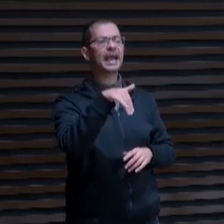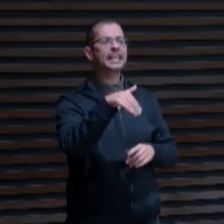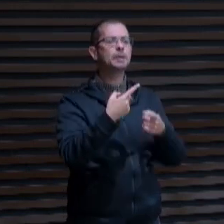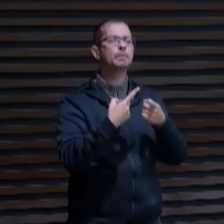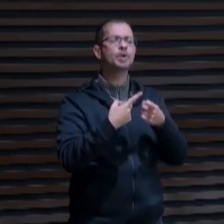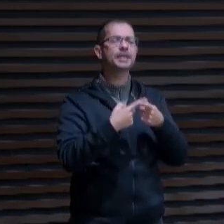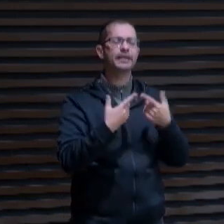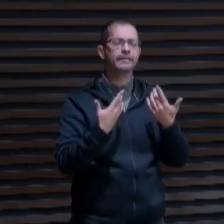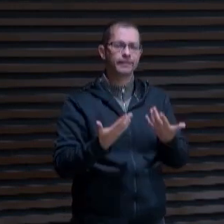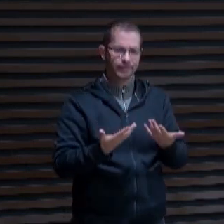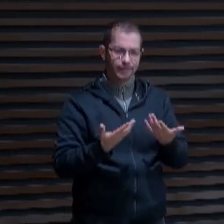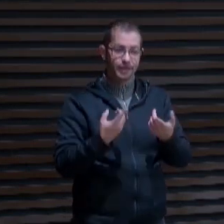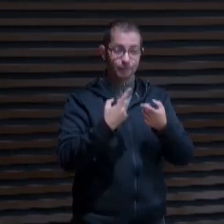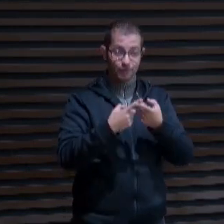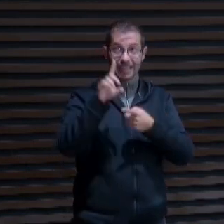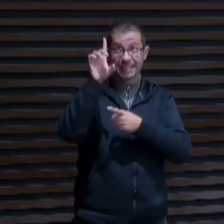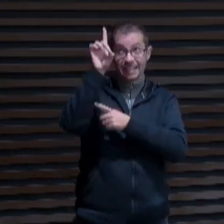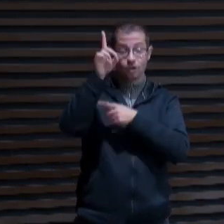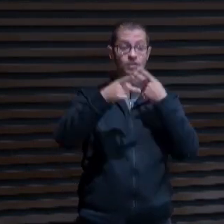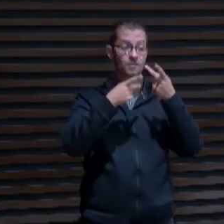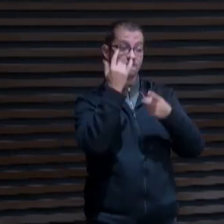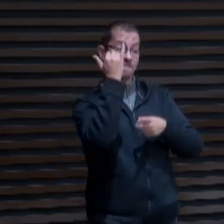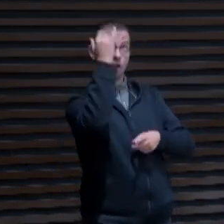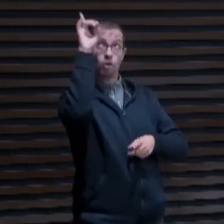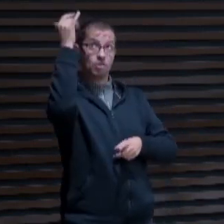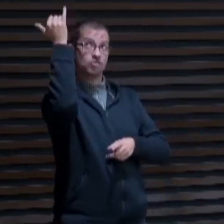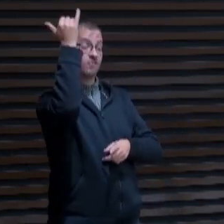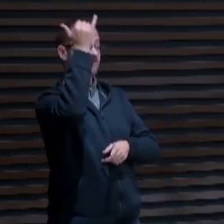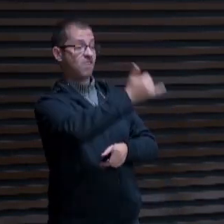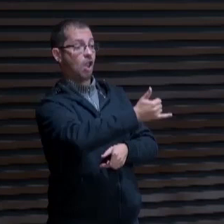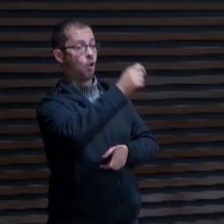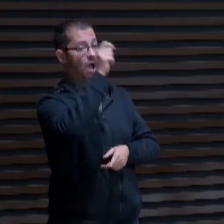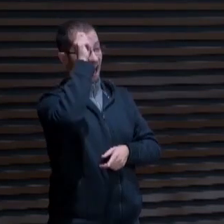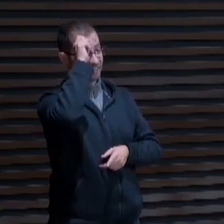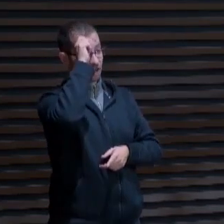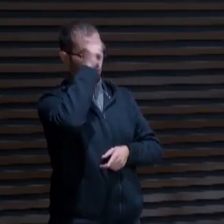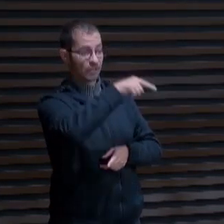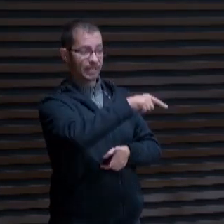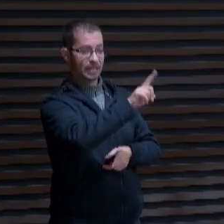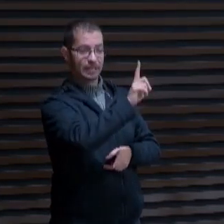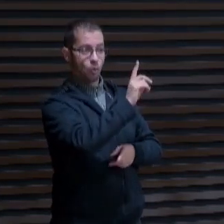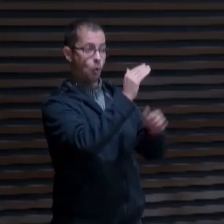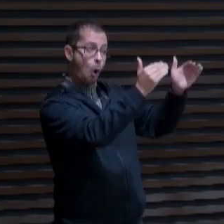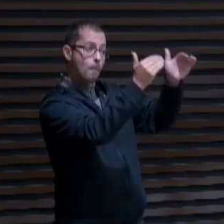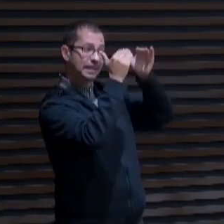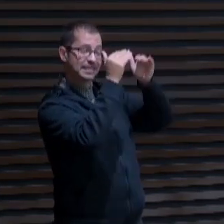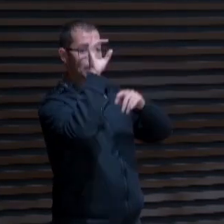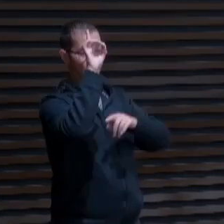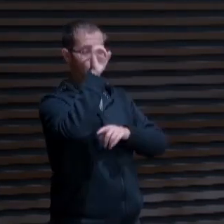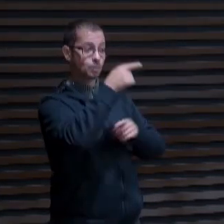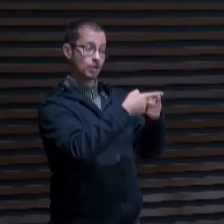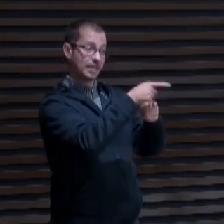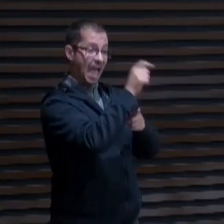primeira é que quando Deus disse para Adão, após ele desobedecer a Deus, ele queria fazer a sua vontade,